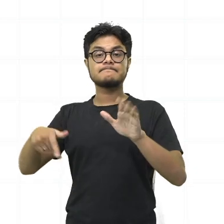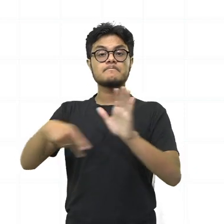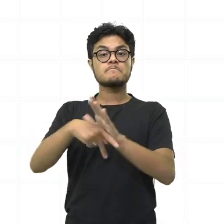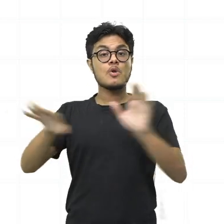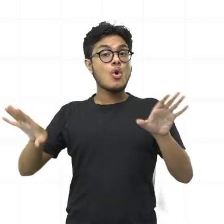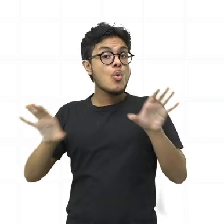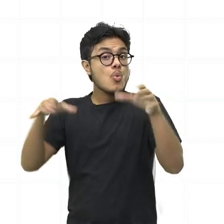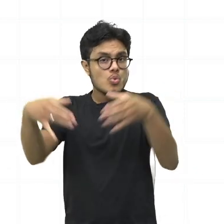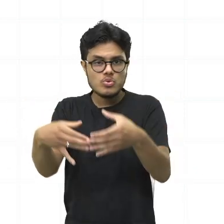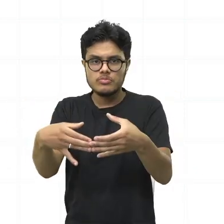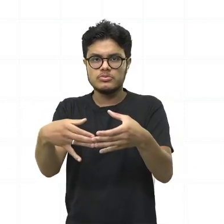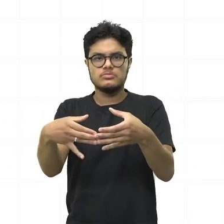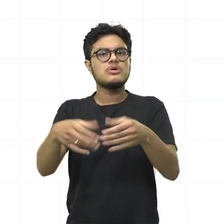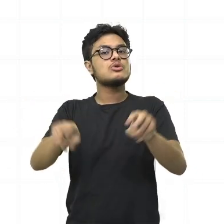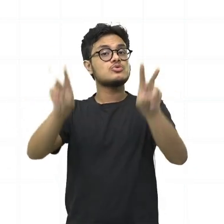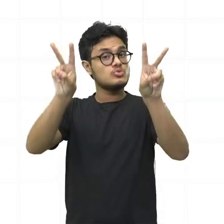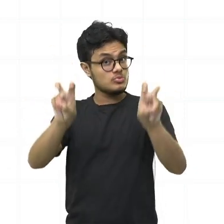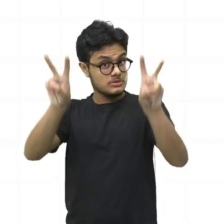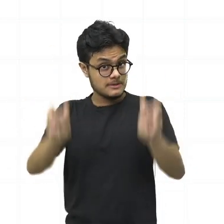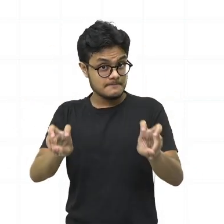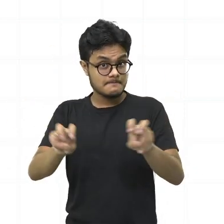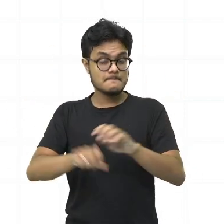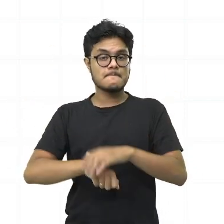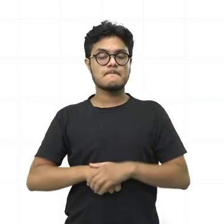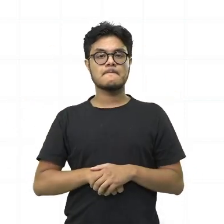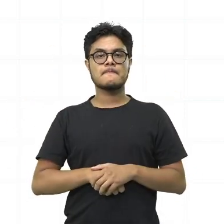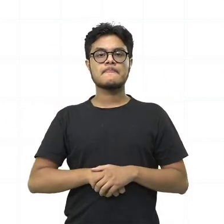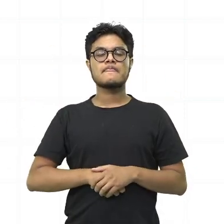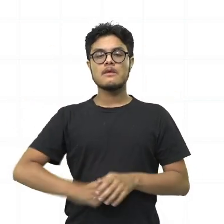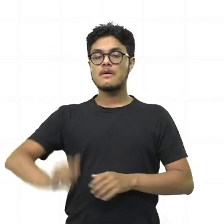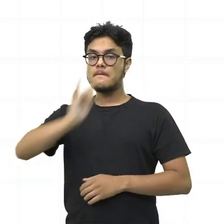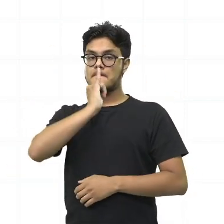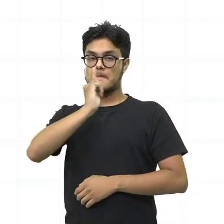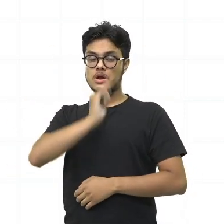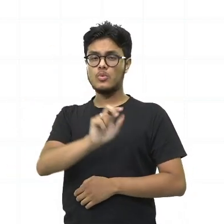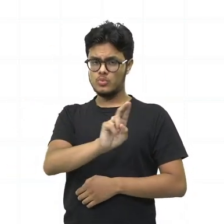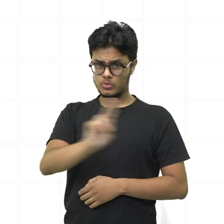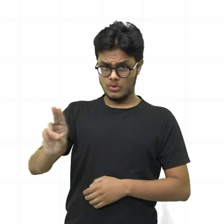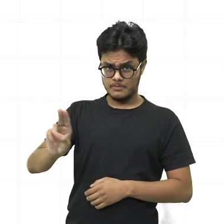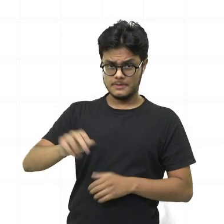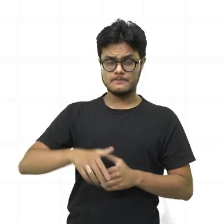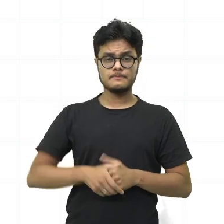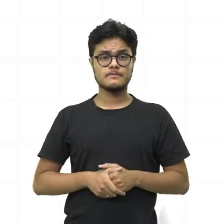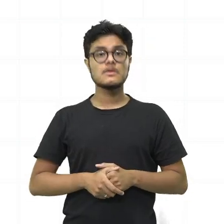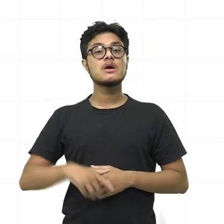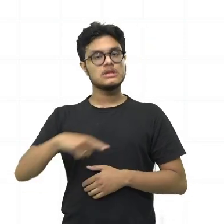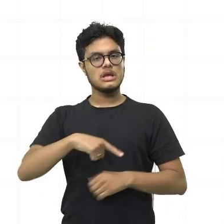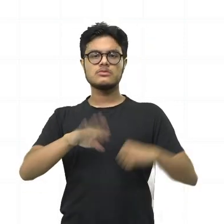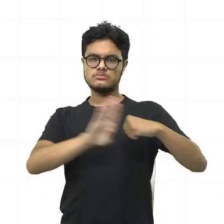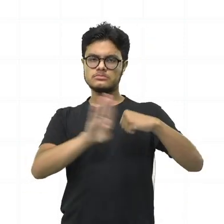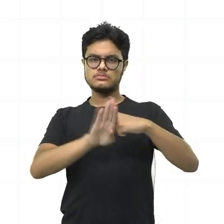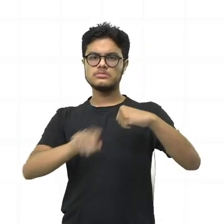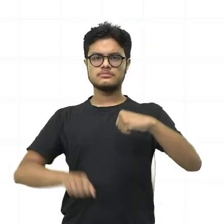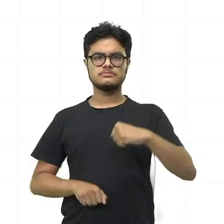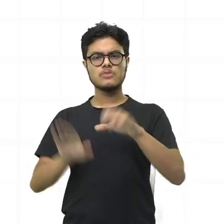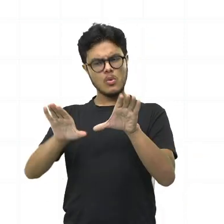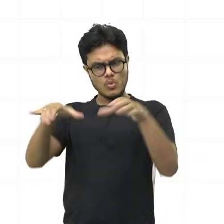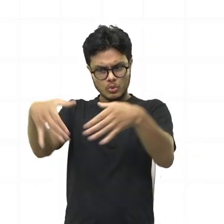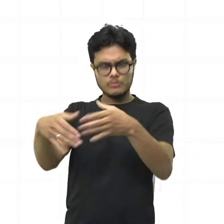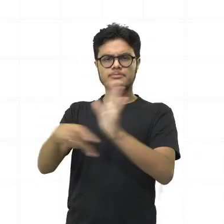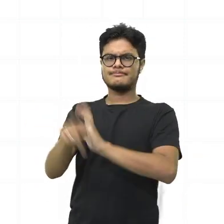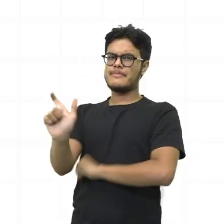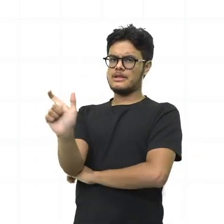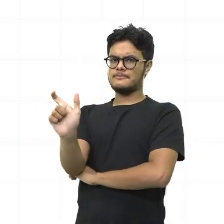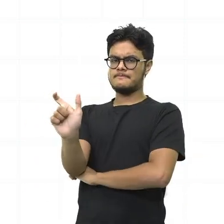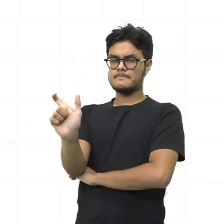mesma classificação ou ideia, tá? Então, eu tenho um nome, tá? Eu tenho um substantivo coletivo, tenho um